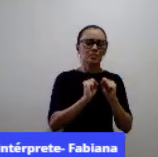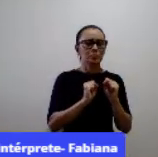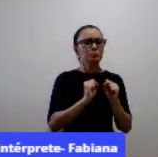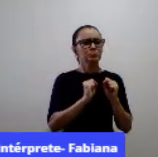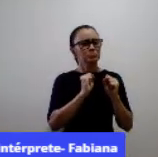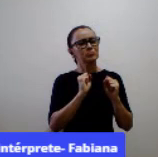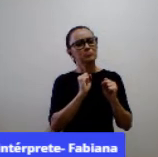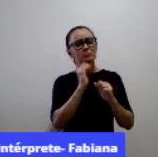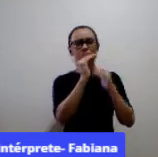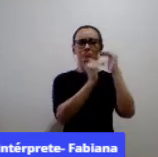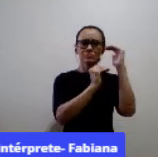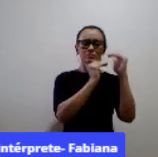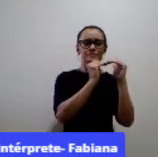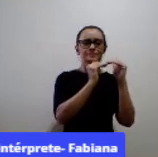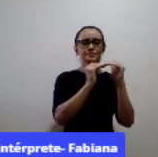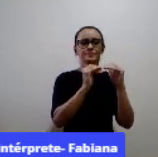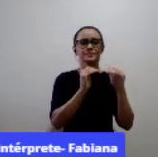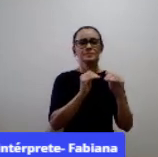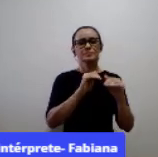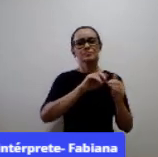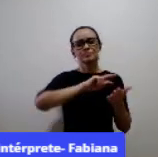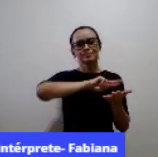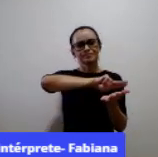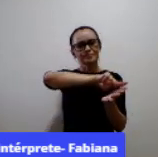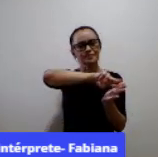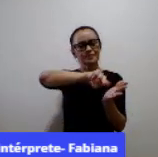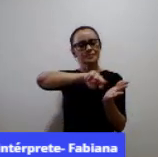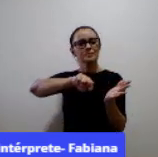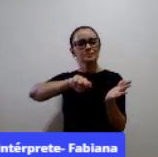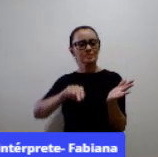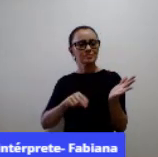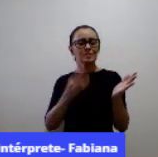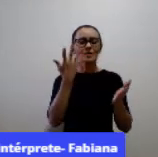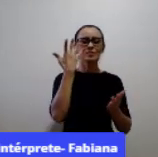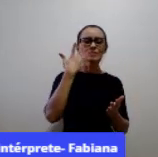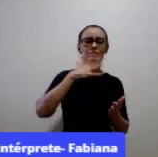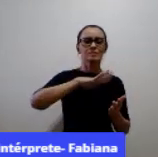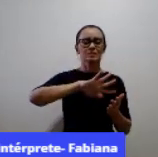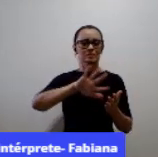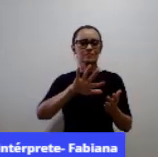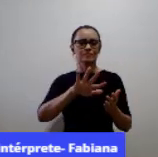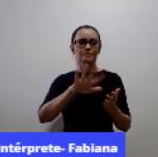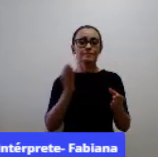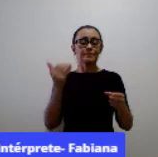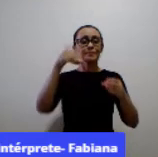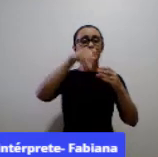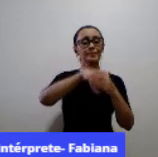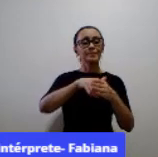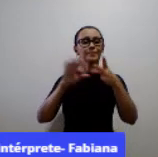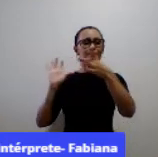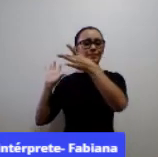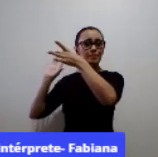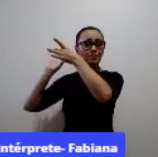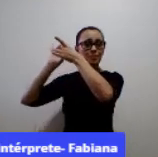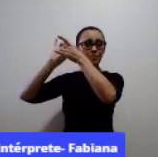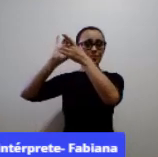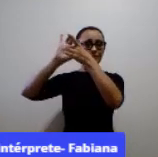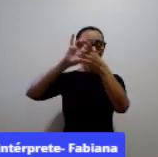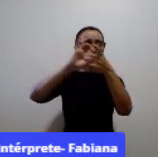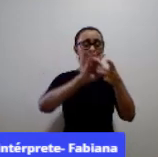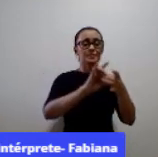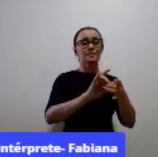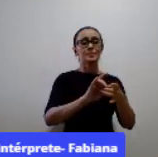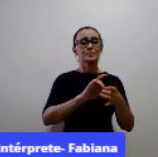neuroplasticidade. Então, todos os aspectos dessa criança, do contexto em que essa criança está inserido,